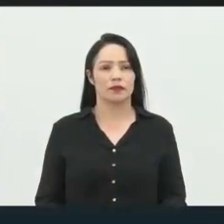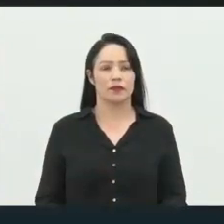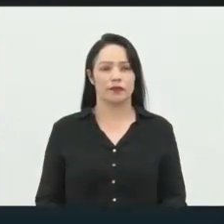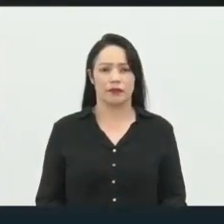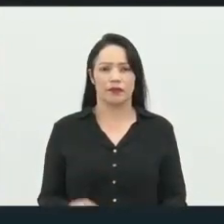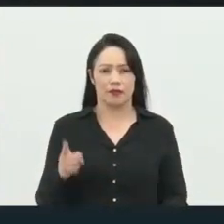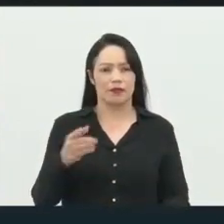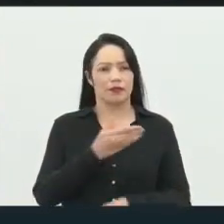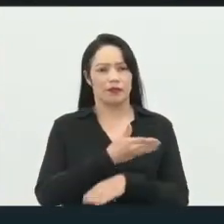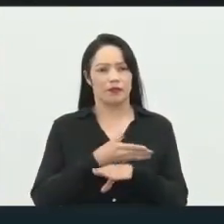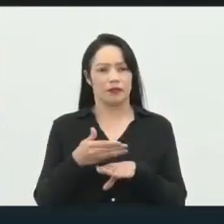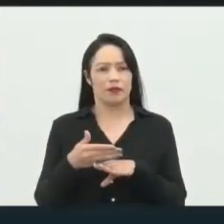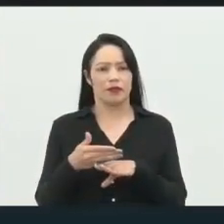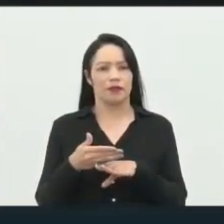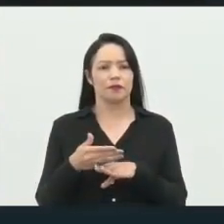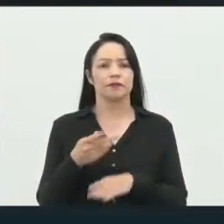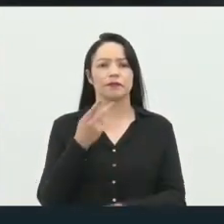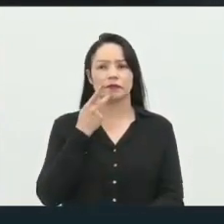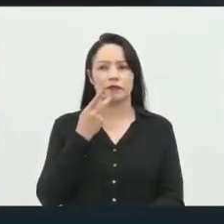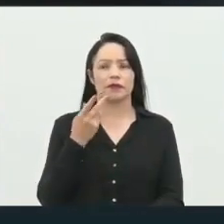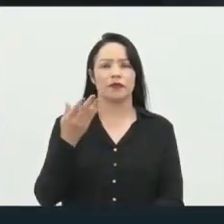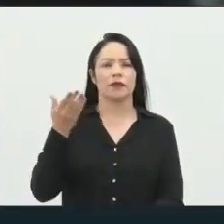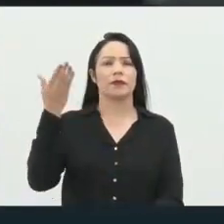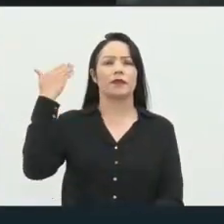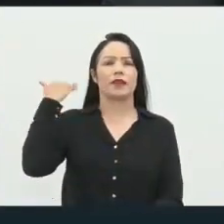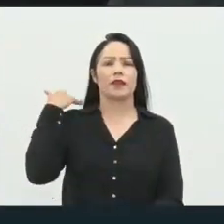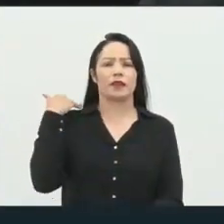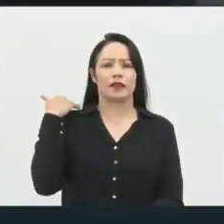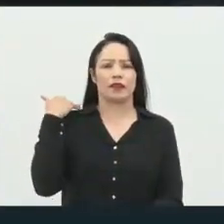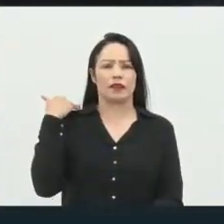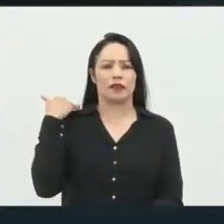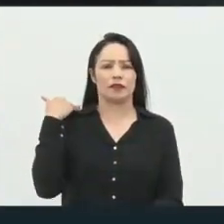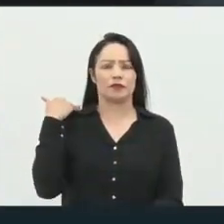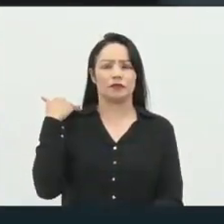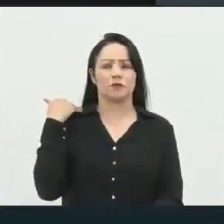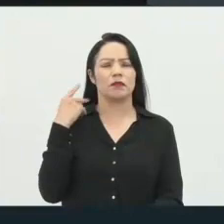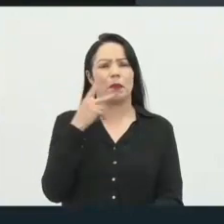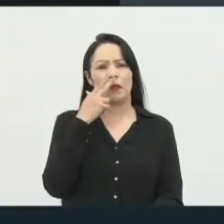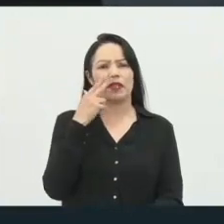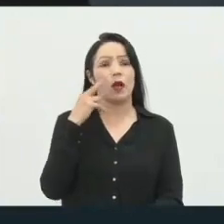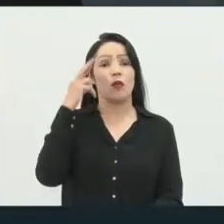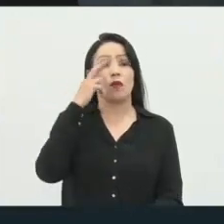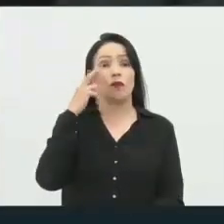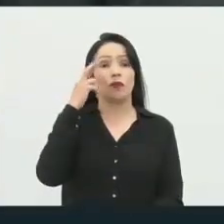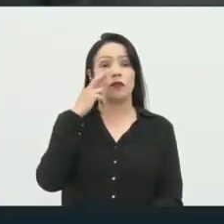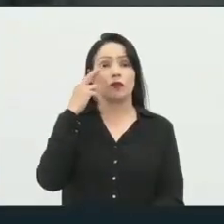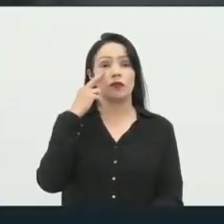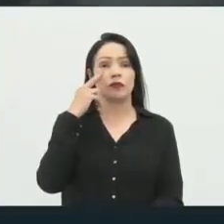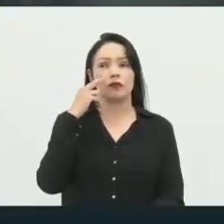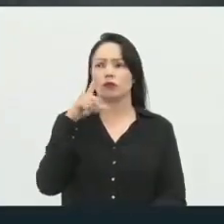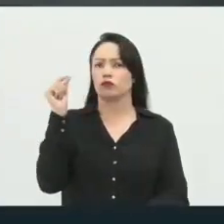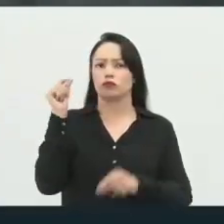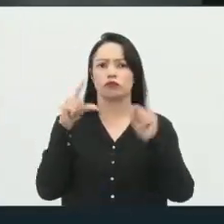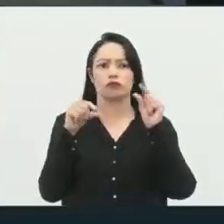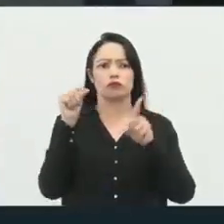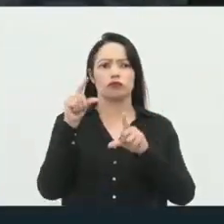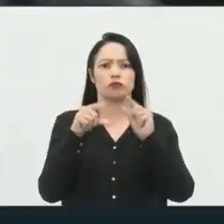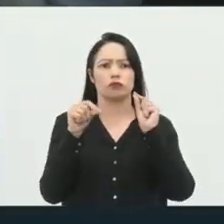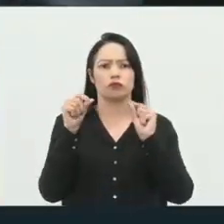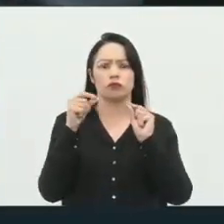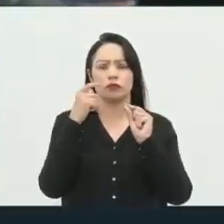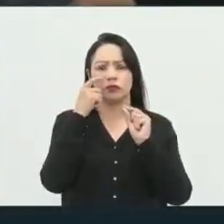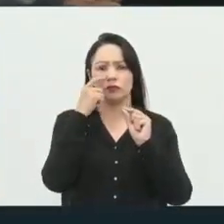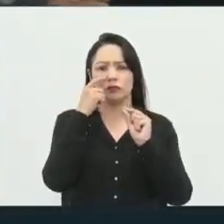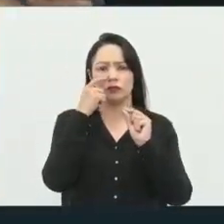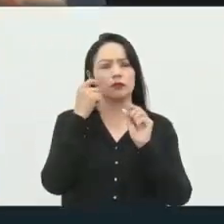costume de sempre falar sempre do passado da impressão que o Senhor tem uma fiscalização seletiva eu perguntaria